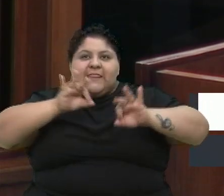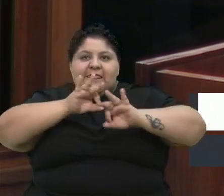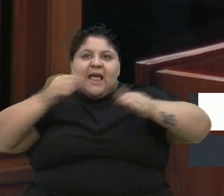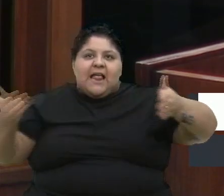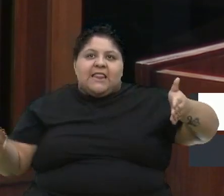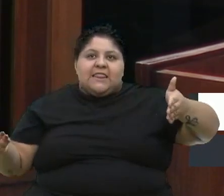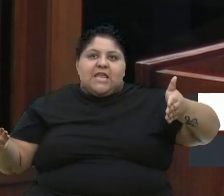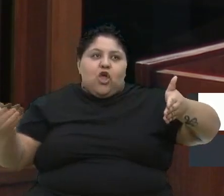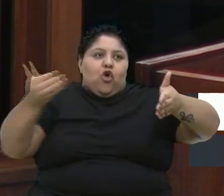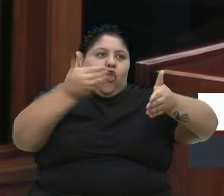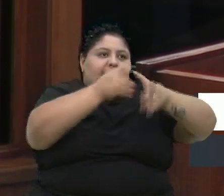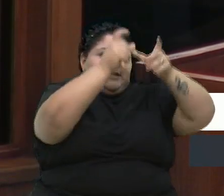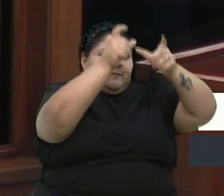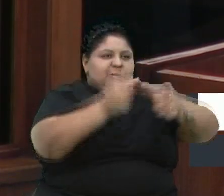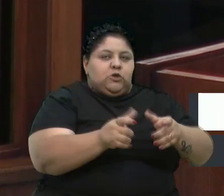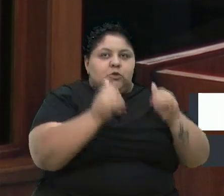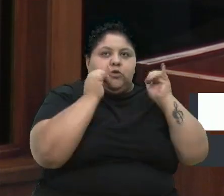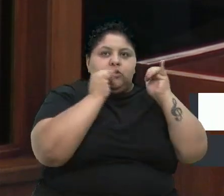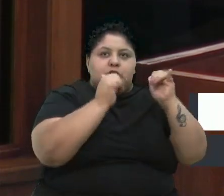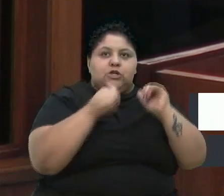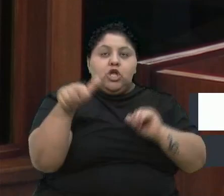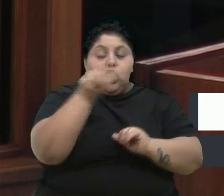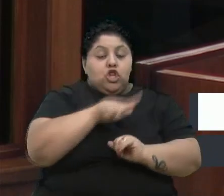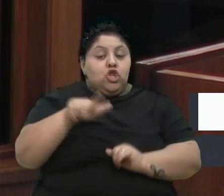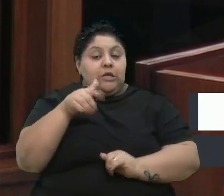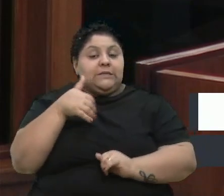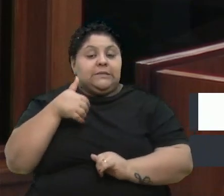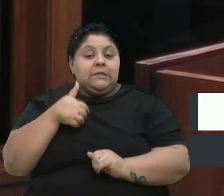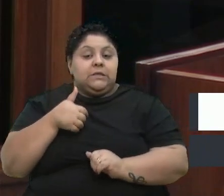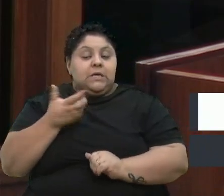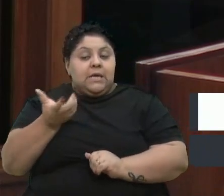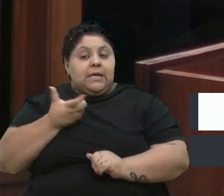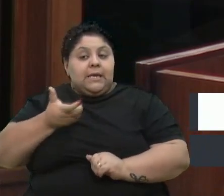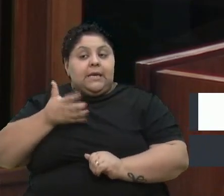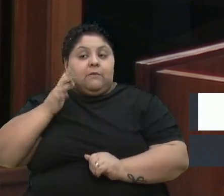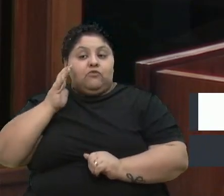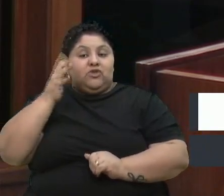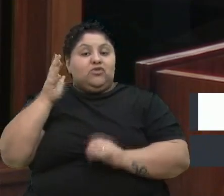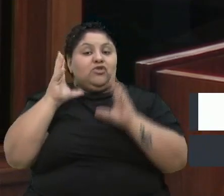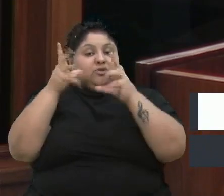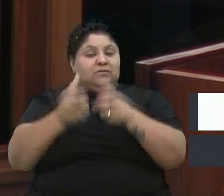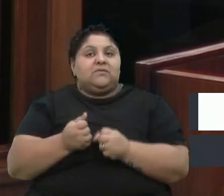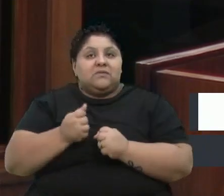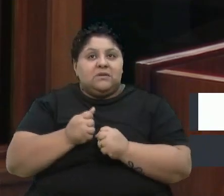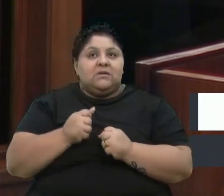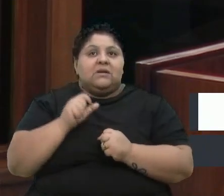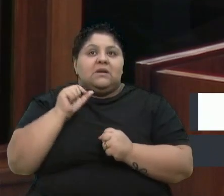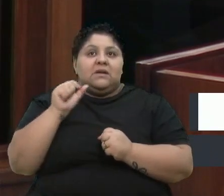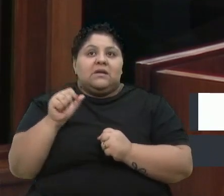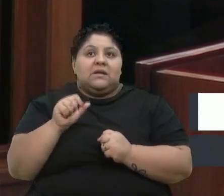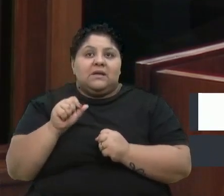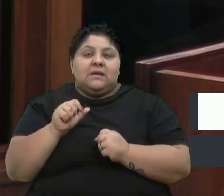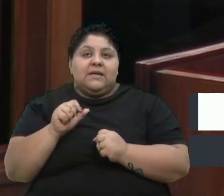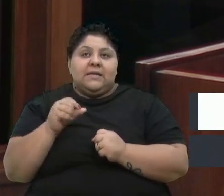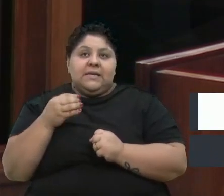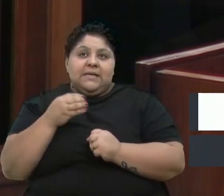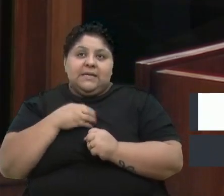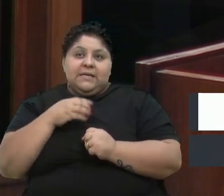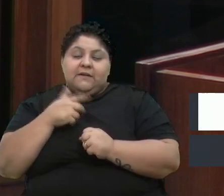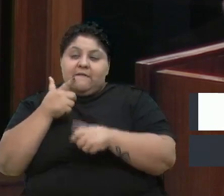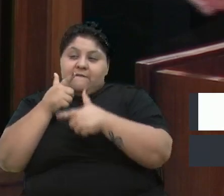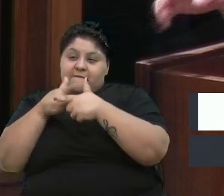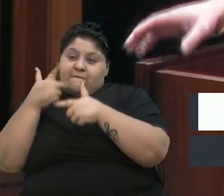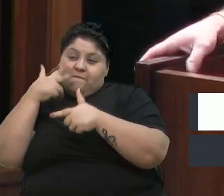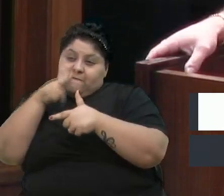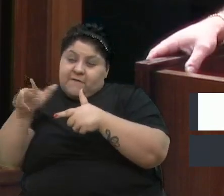uma solução para todos. Seja para quem está incomodado com a situação, seja para